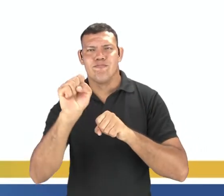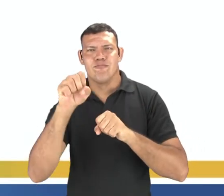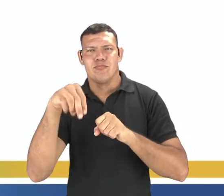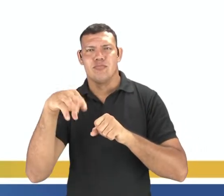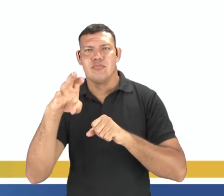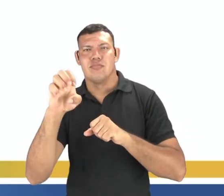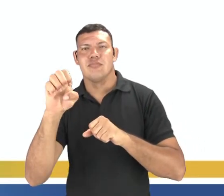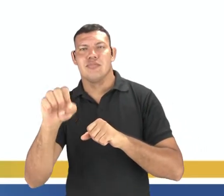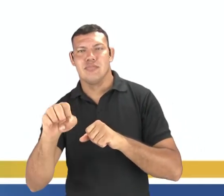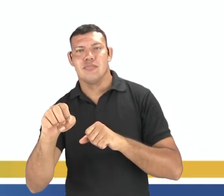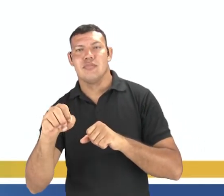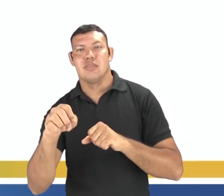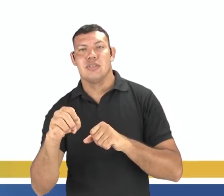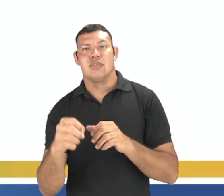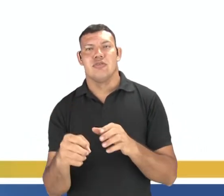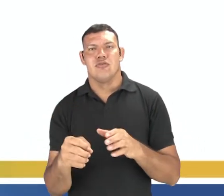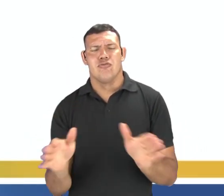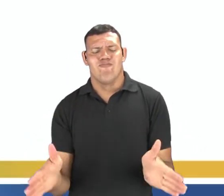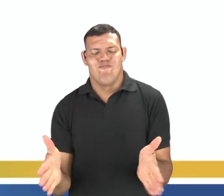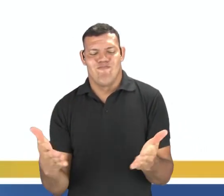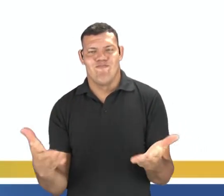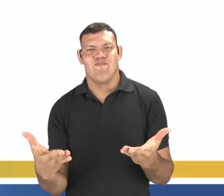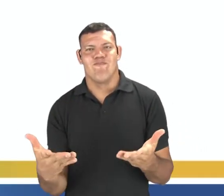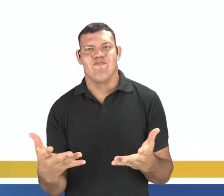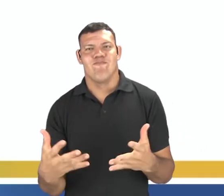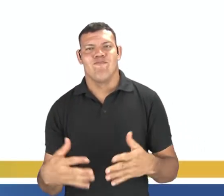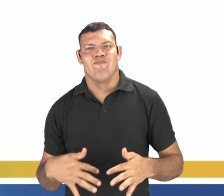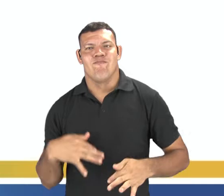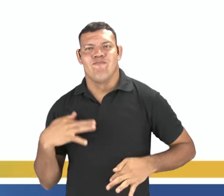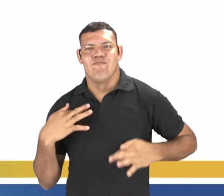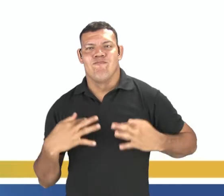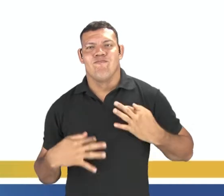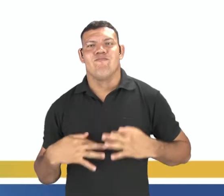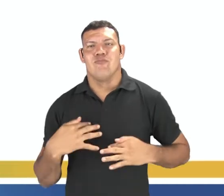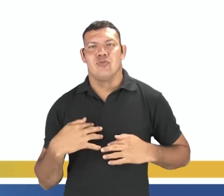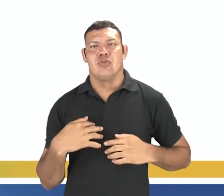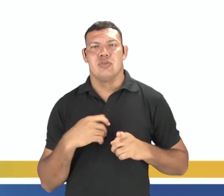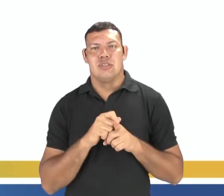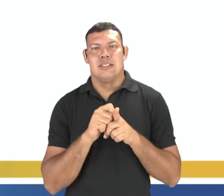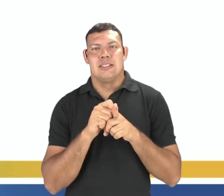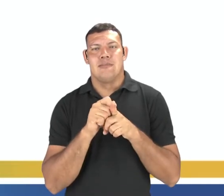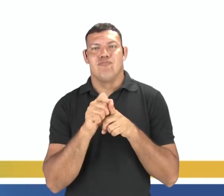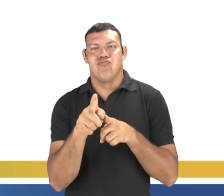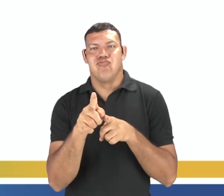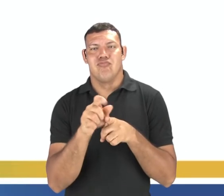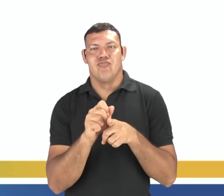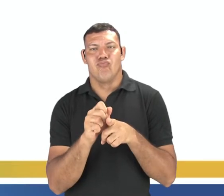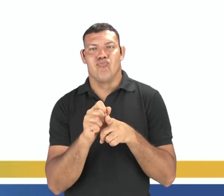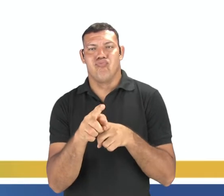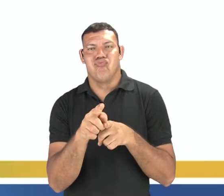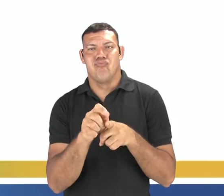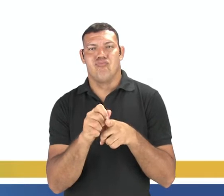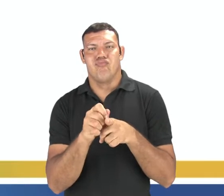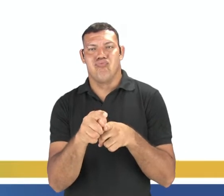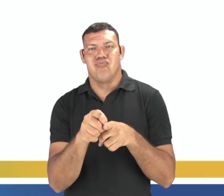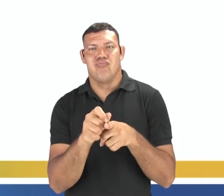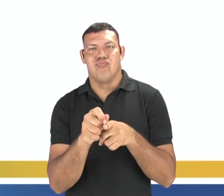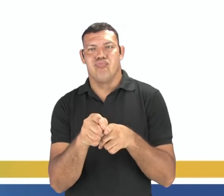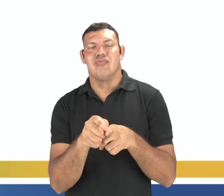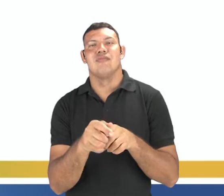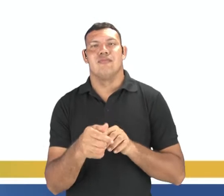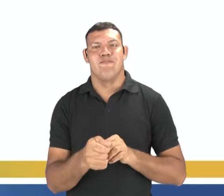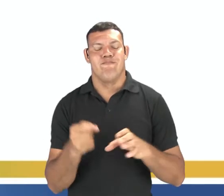o ato ou estímulo sexual é eliminado pelo pênis através da uretra. Então,